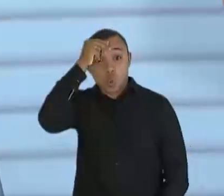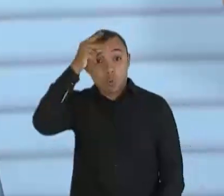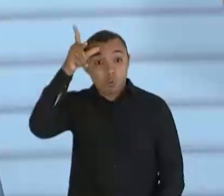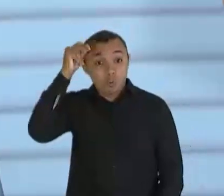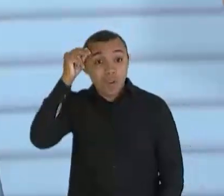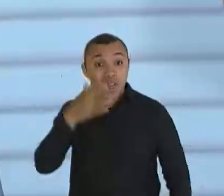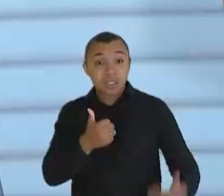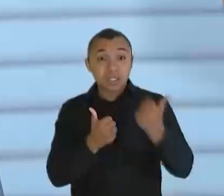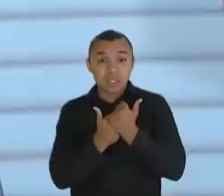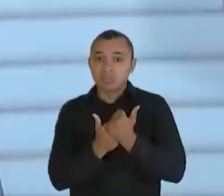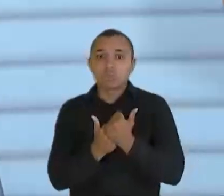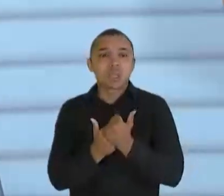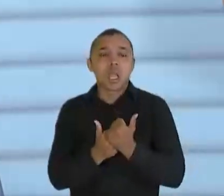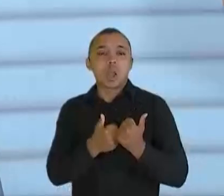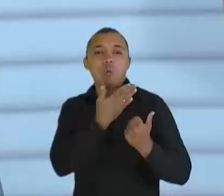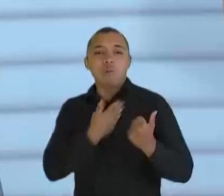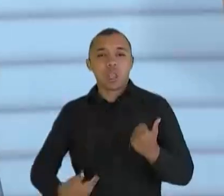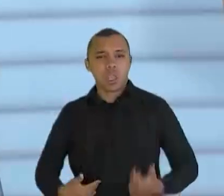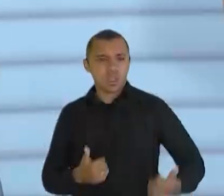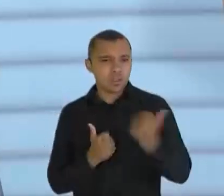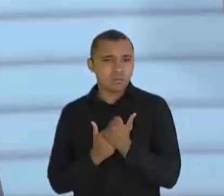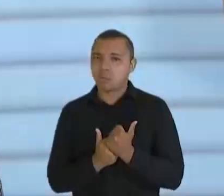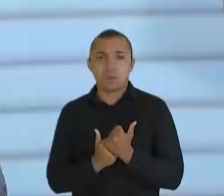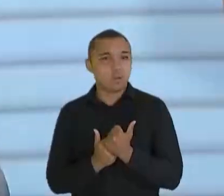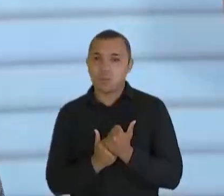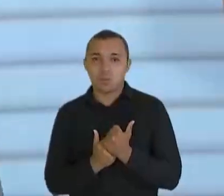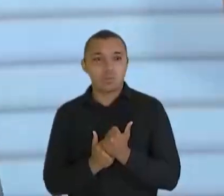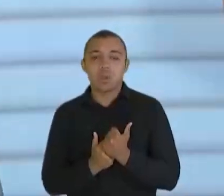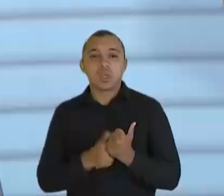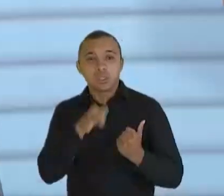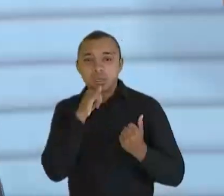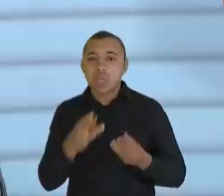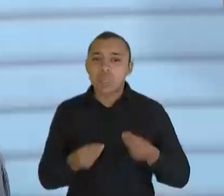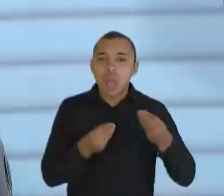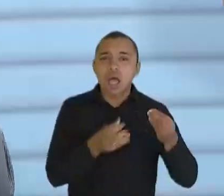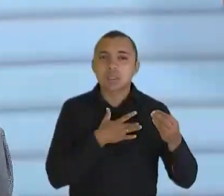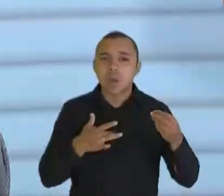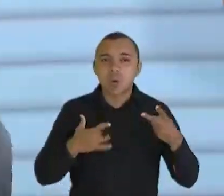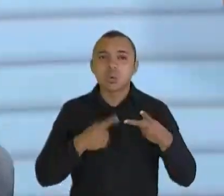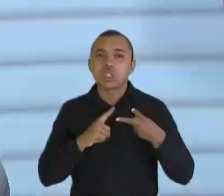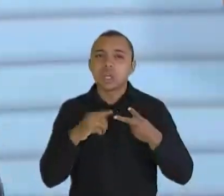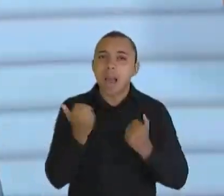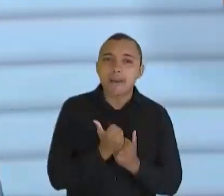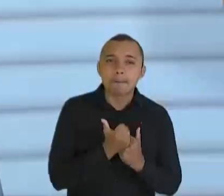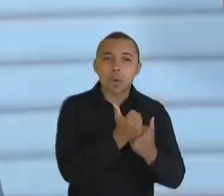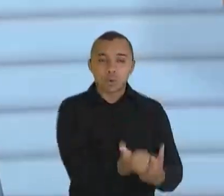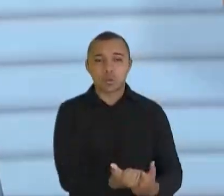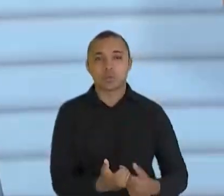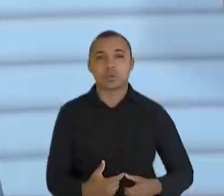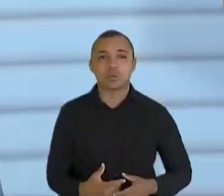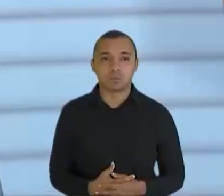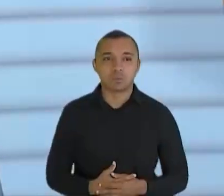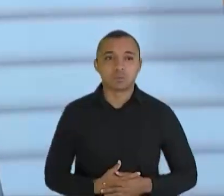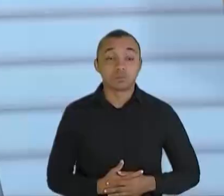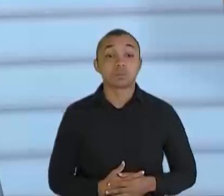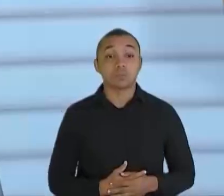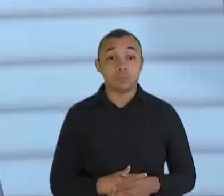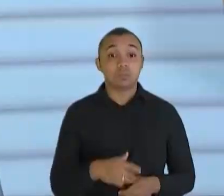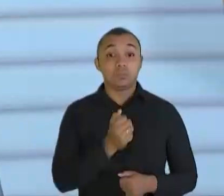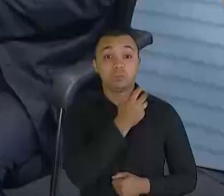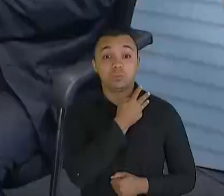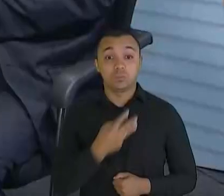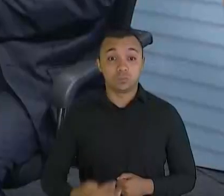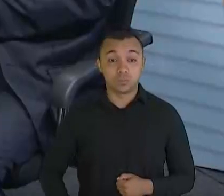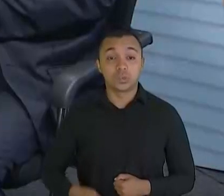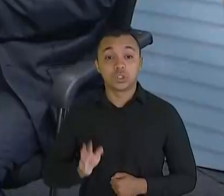no urbanismo social, na qualificação dos territórios, na promoção social, na prevenção. O Mas Estado o entra... O ministro disse no programa, que já é uma tese